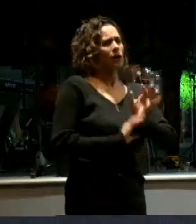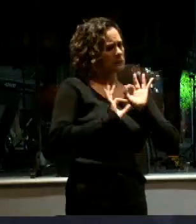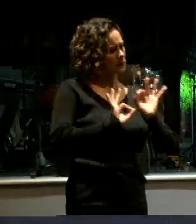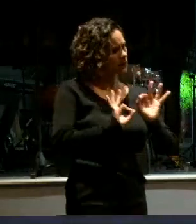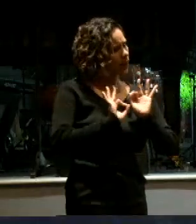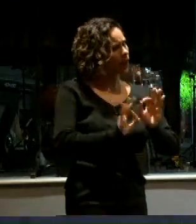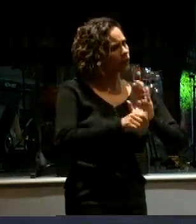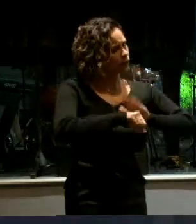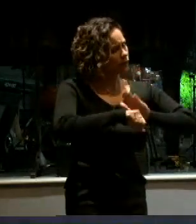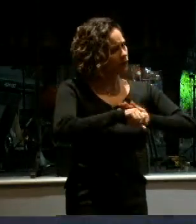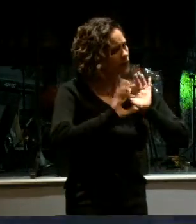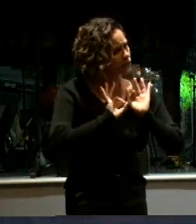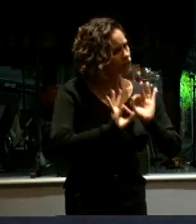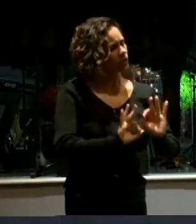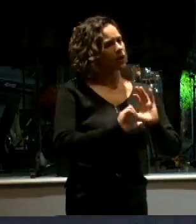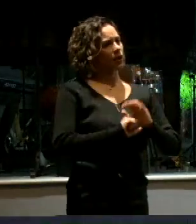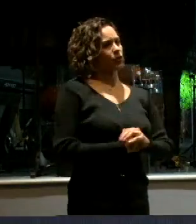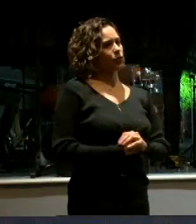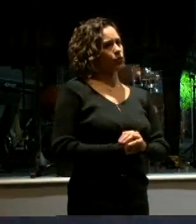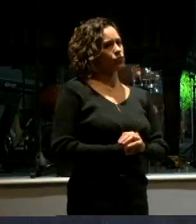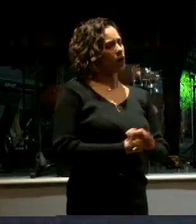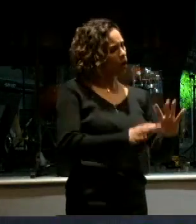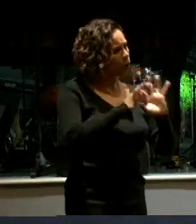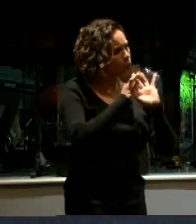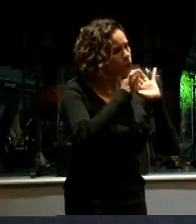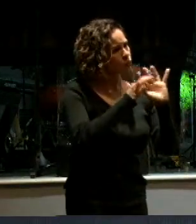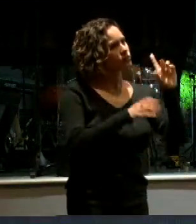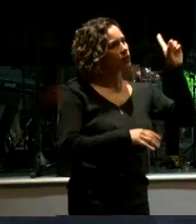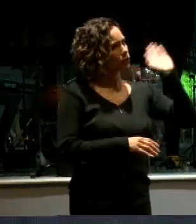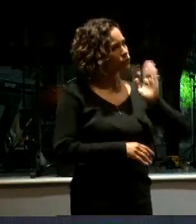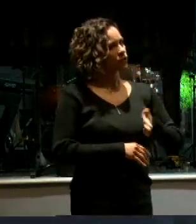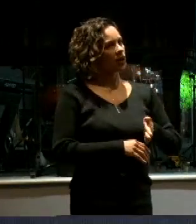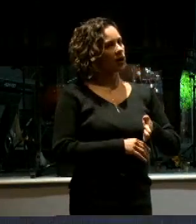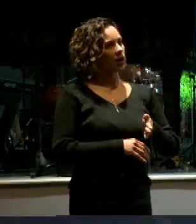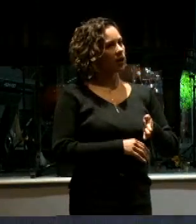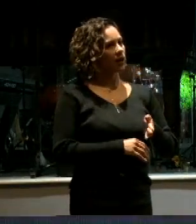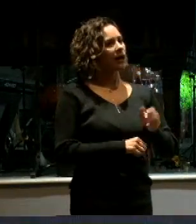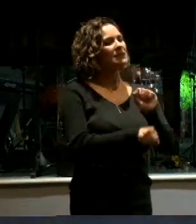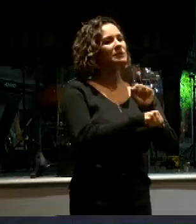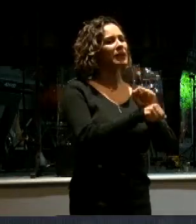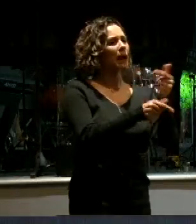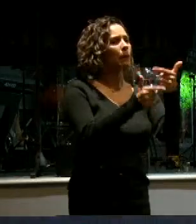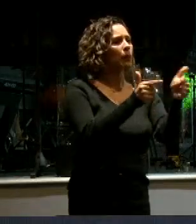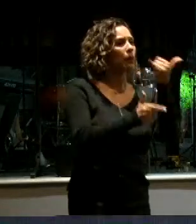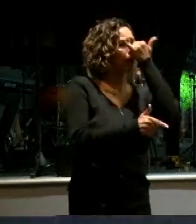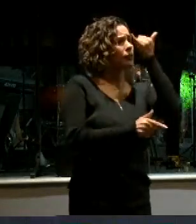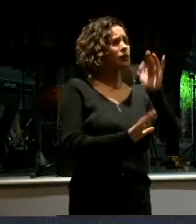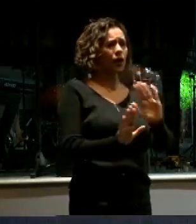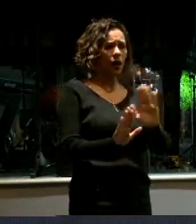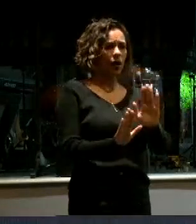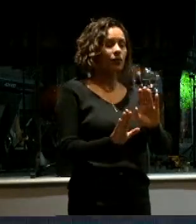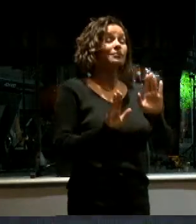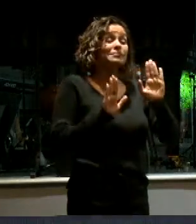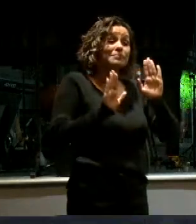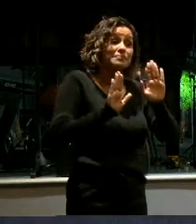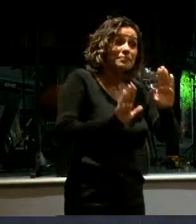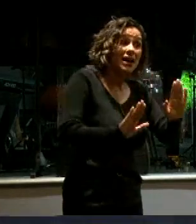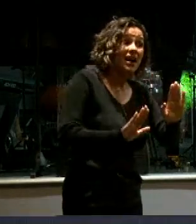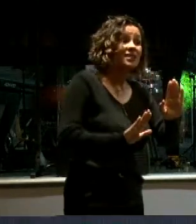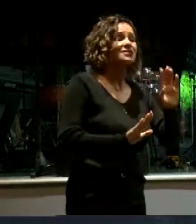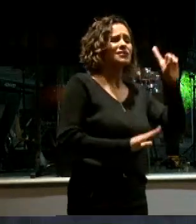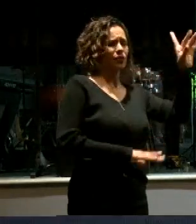Deus para que não tenha que acontecer isso. Mas Deus te ama tanto que se precisar, mara